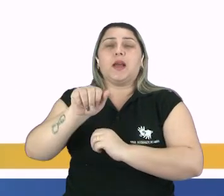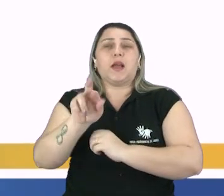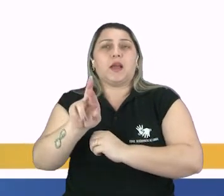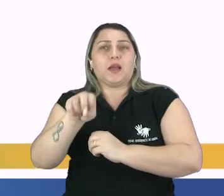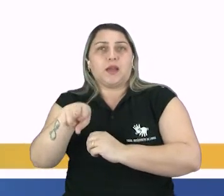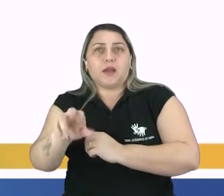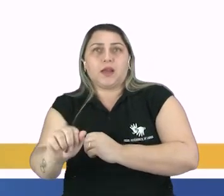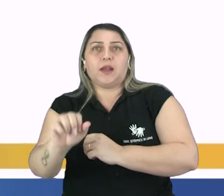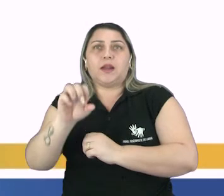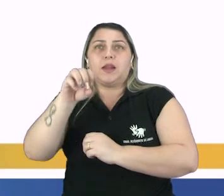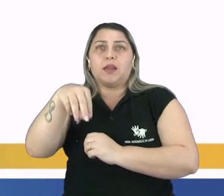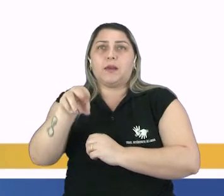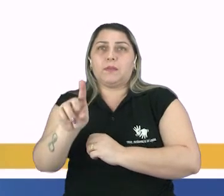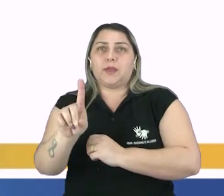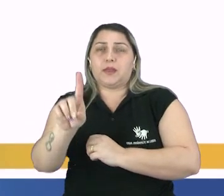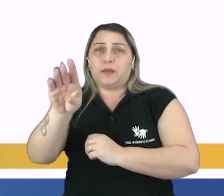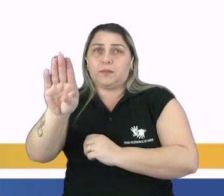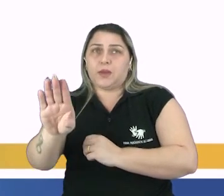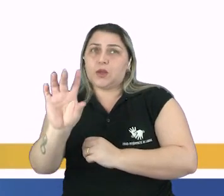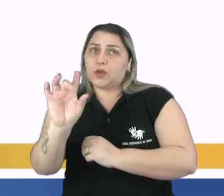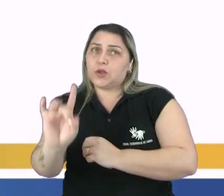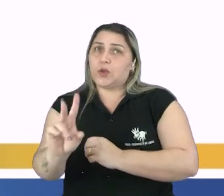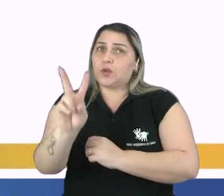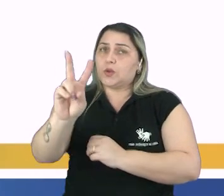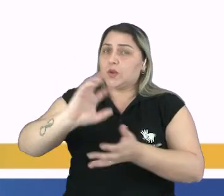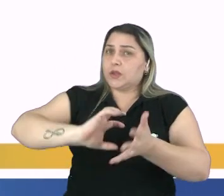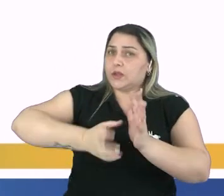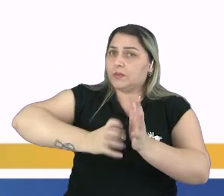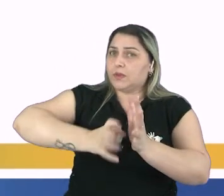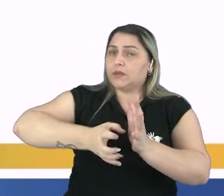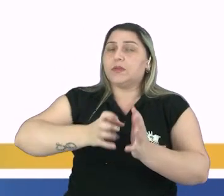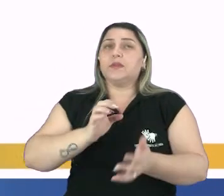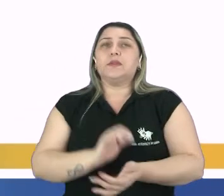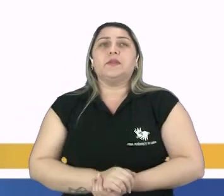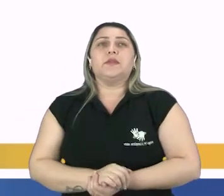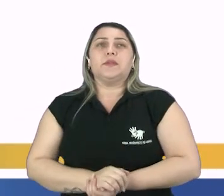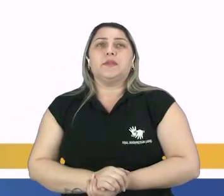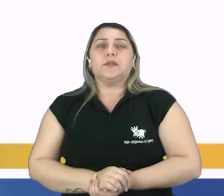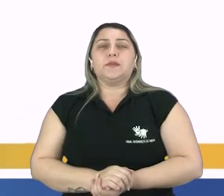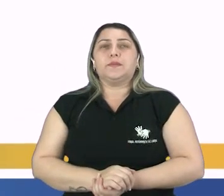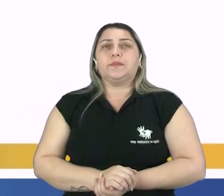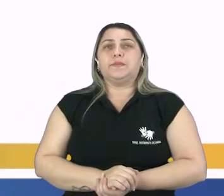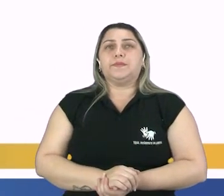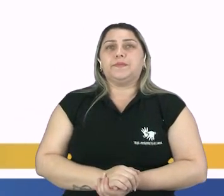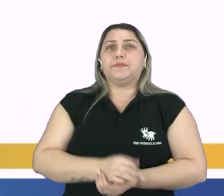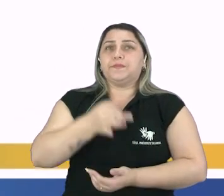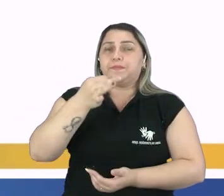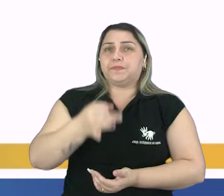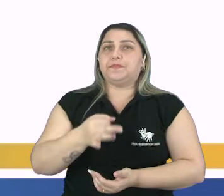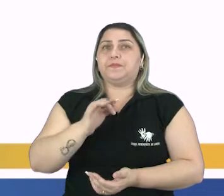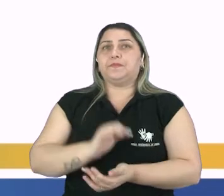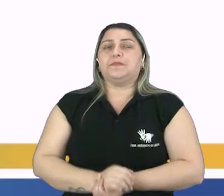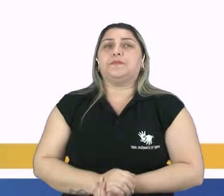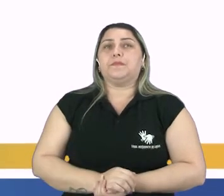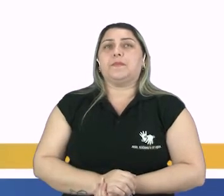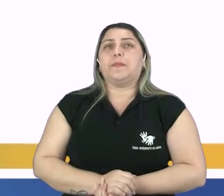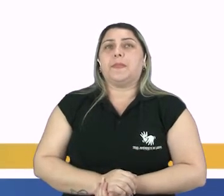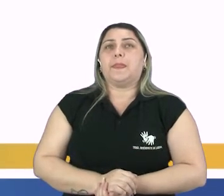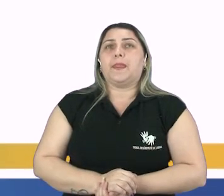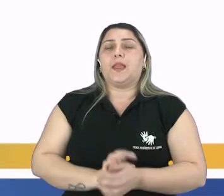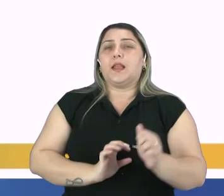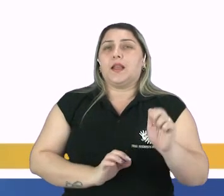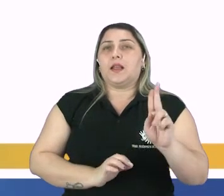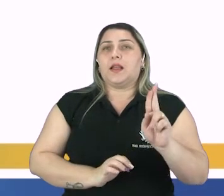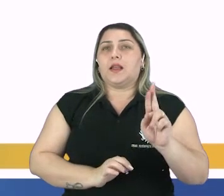número 2, que considerou apenas a Arena e MDB como partidos legítimos, certo? Sendo que a Arena era o